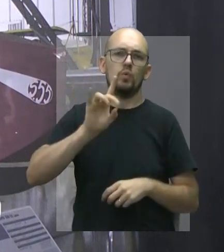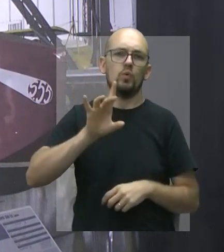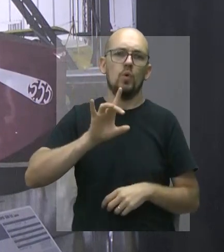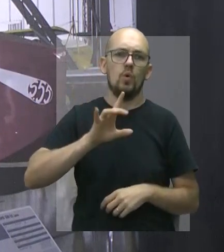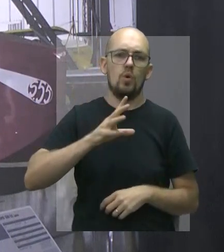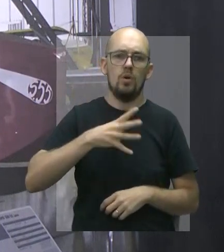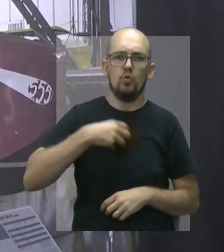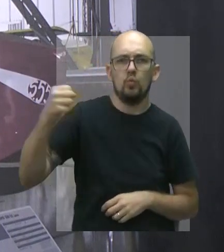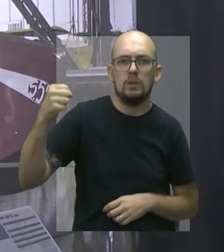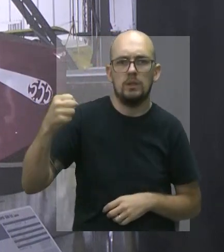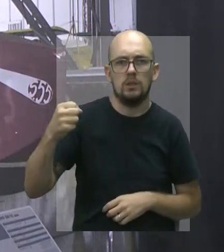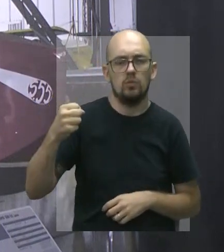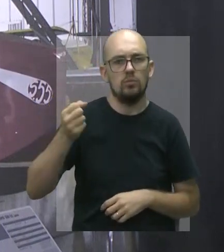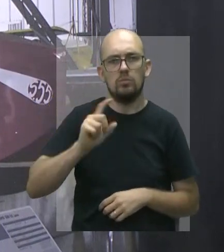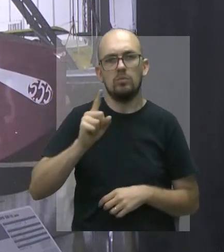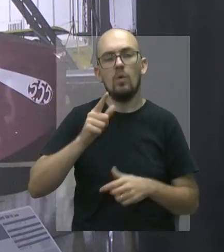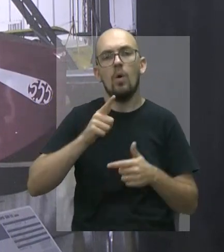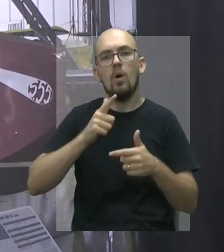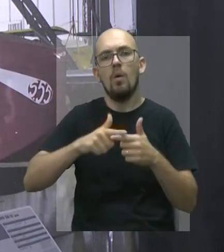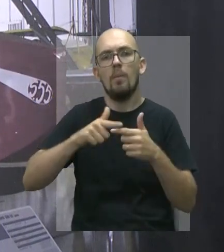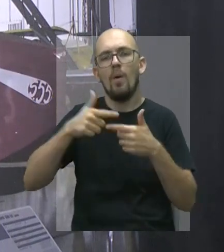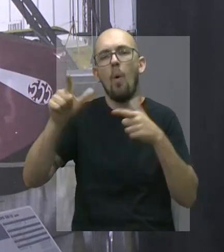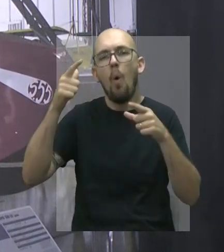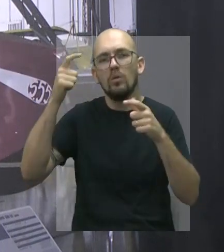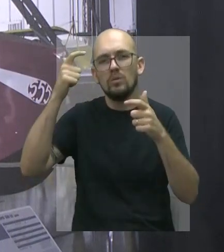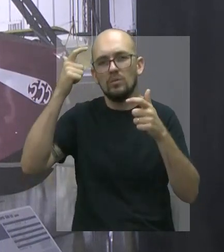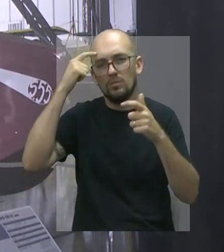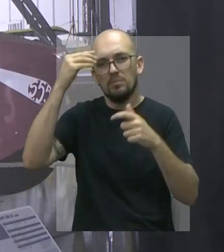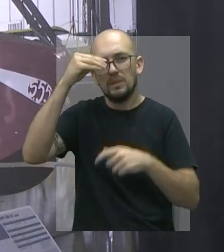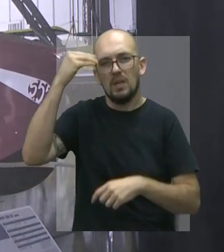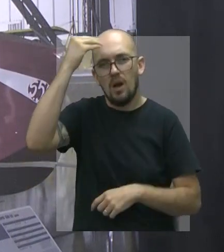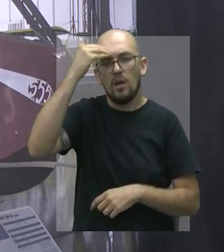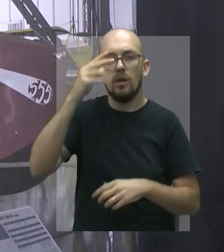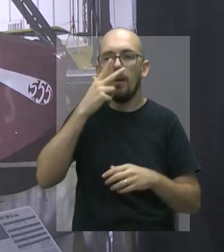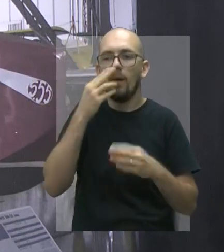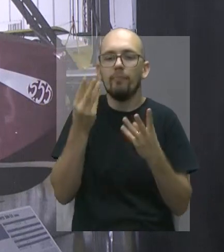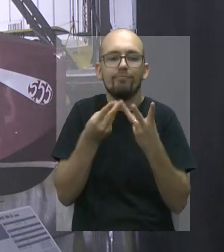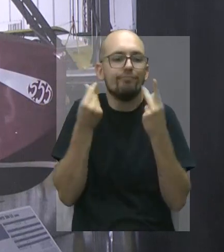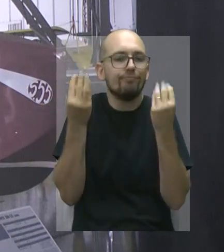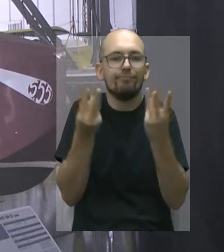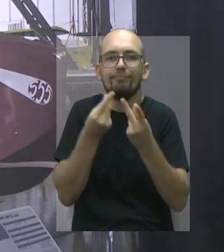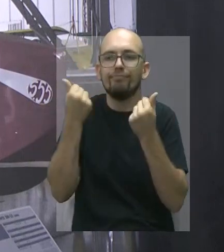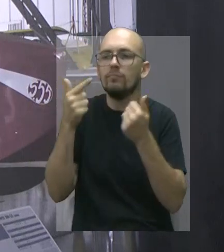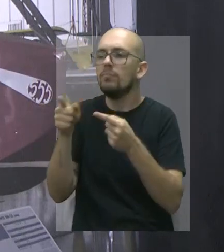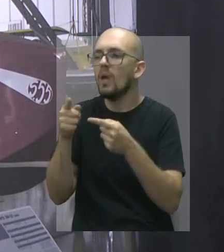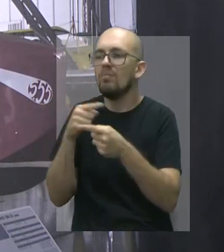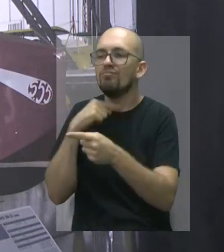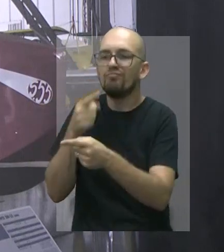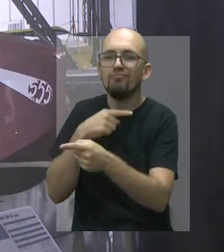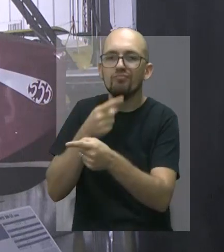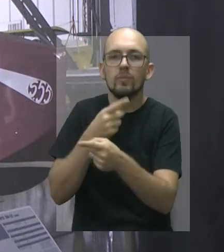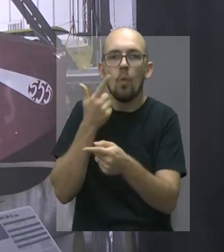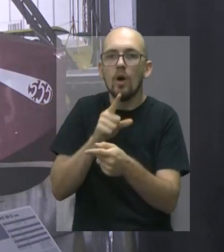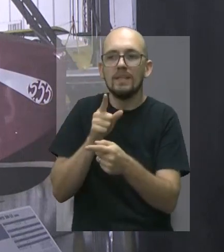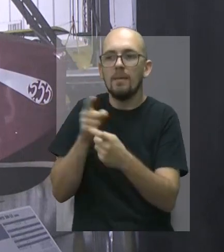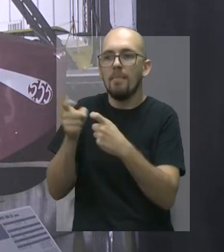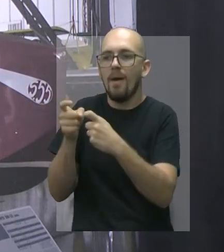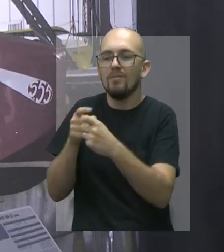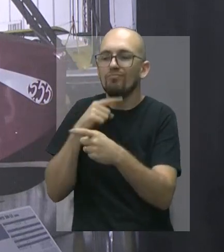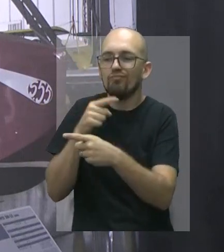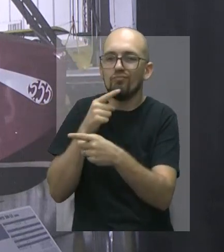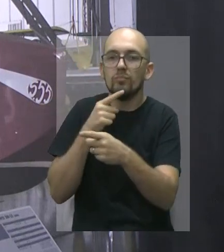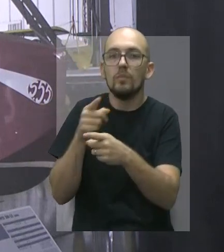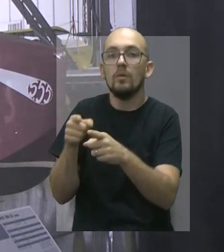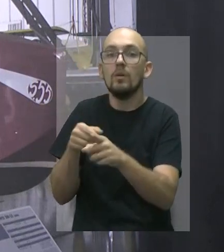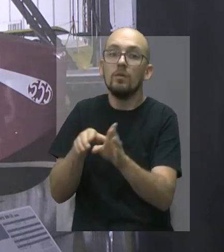estou falando de sintomas psiquiátricos, não conseguem ter a resposta adequada nas outras especialidades, e o colega fala, olha,